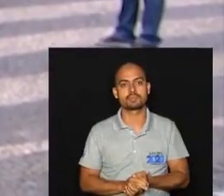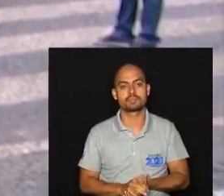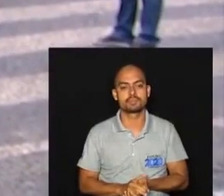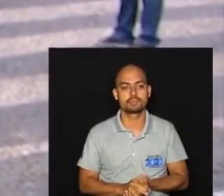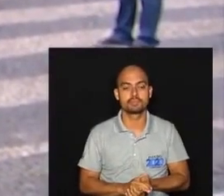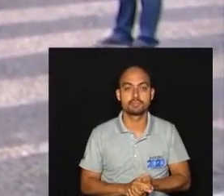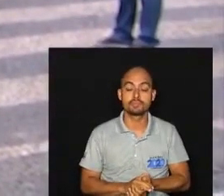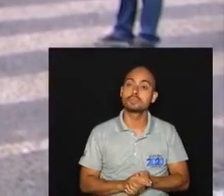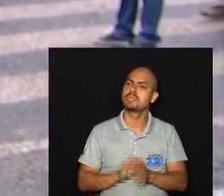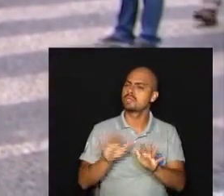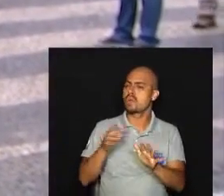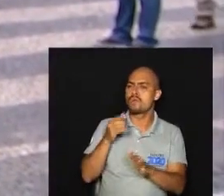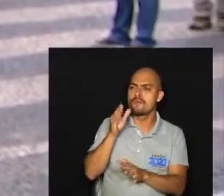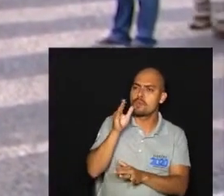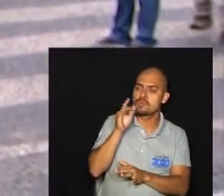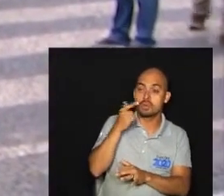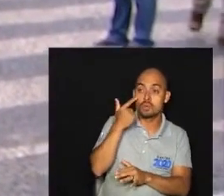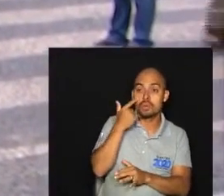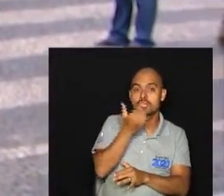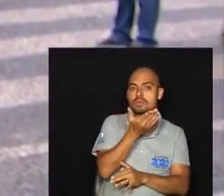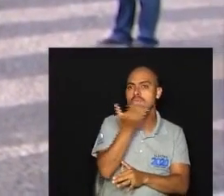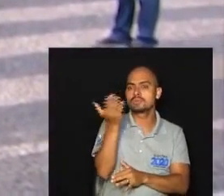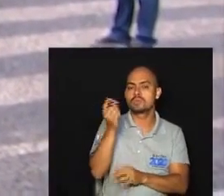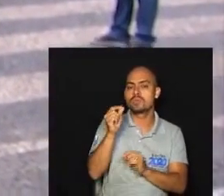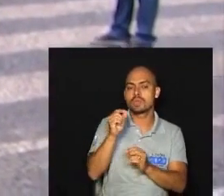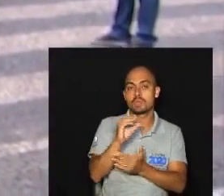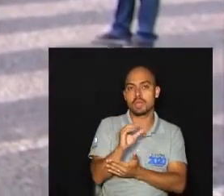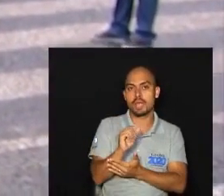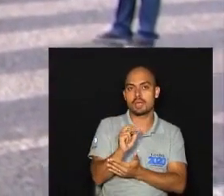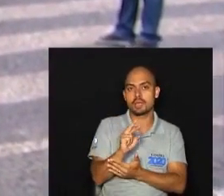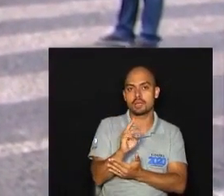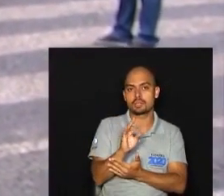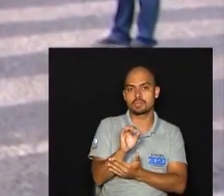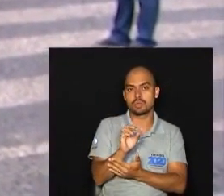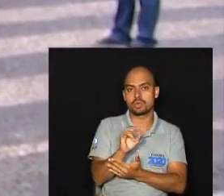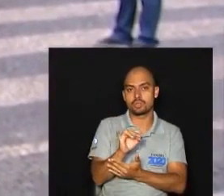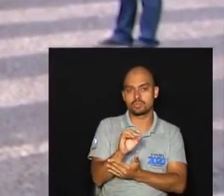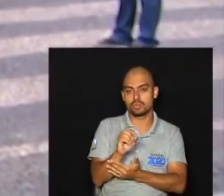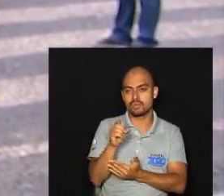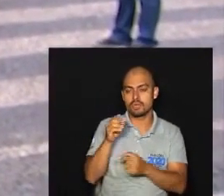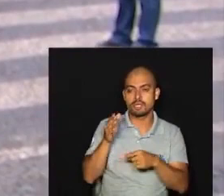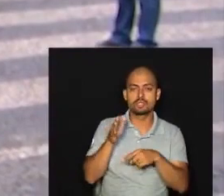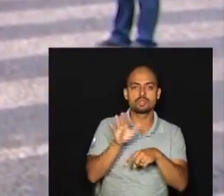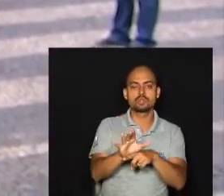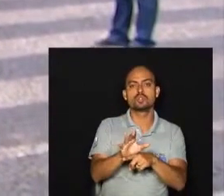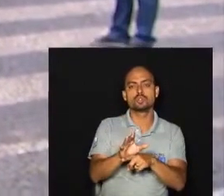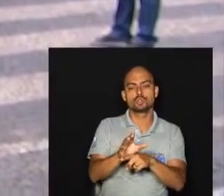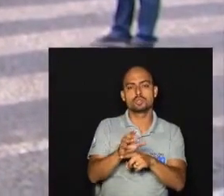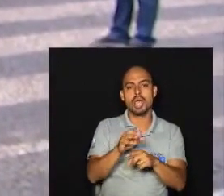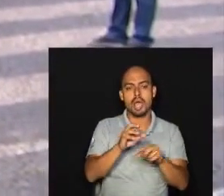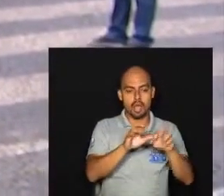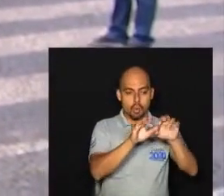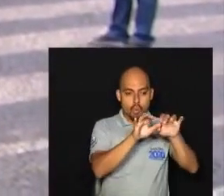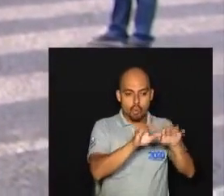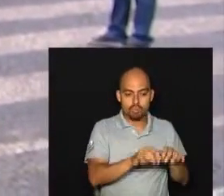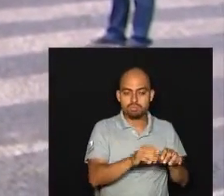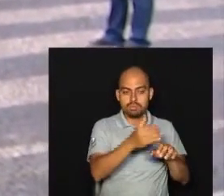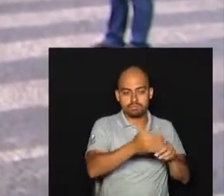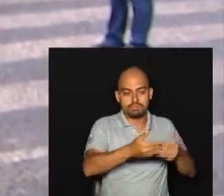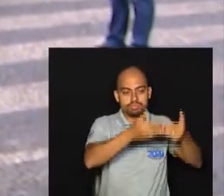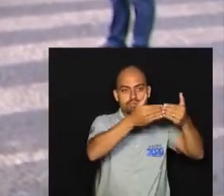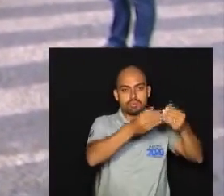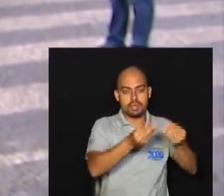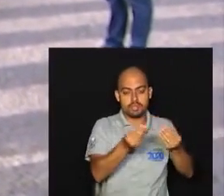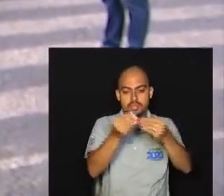vê bastante funcionários aqui do cartório, eles vão auxiliar nesse transporte, né? De colocar essas urnas nos veículos para que elas sejam levadas